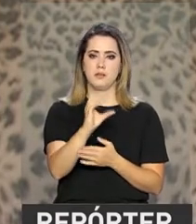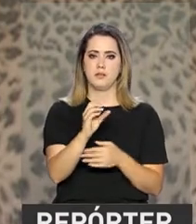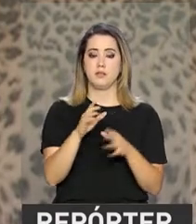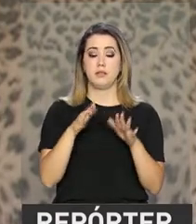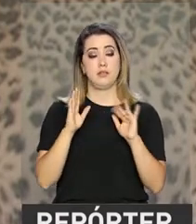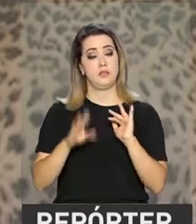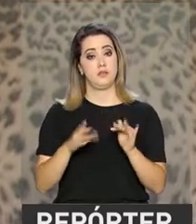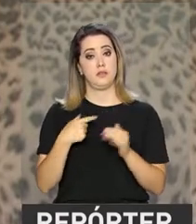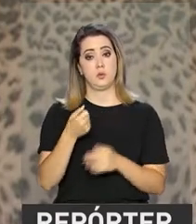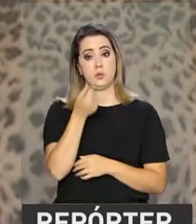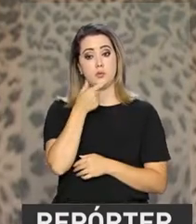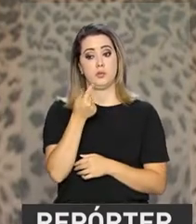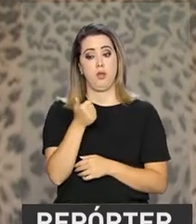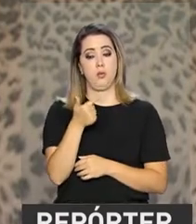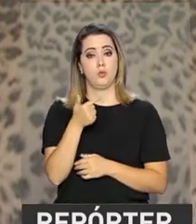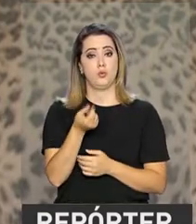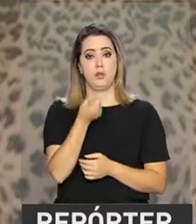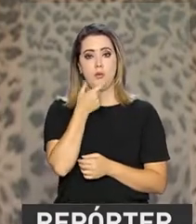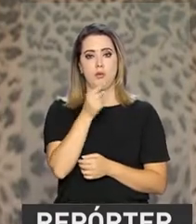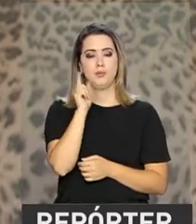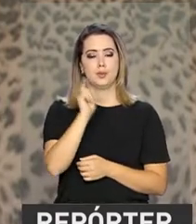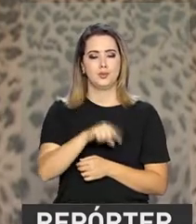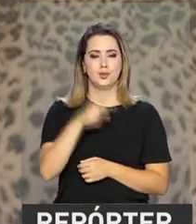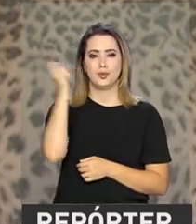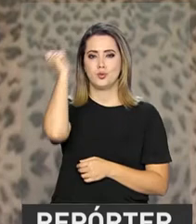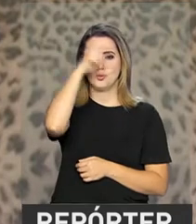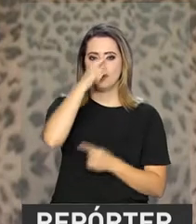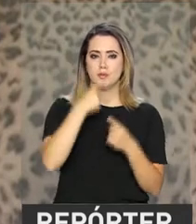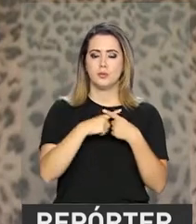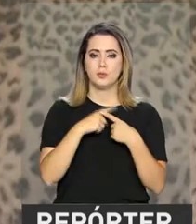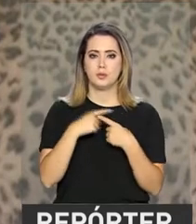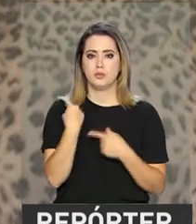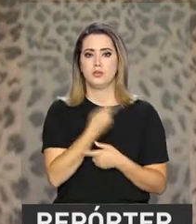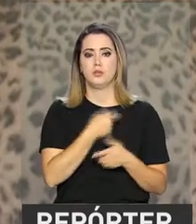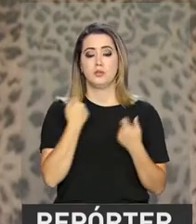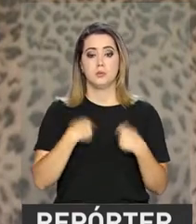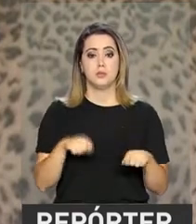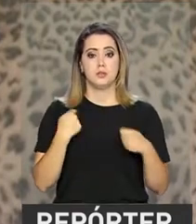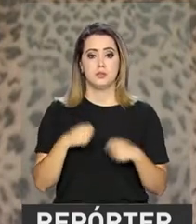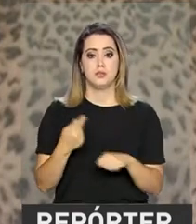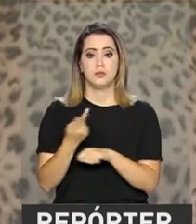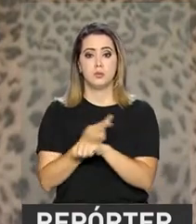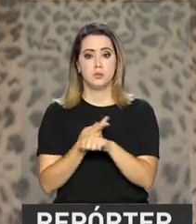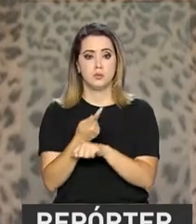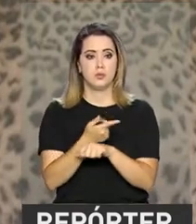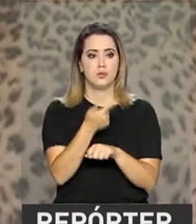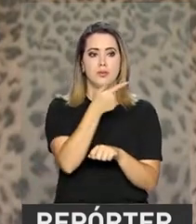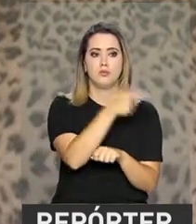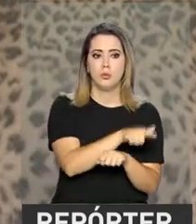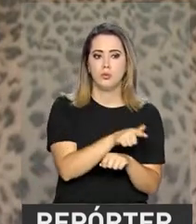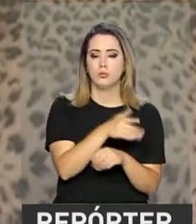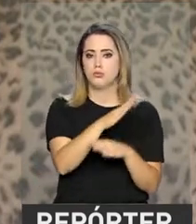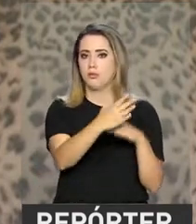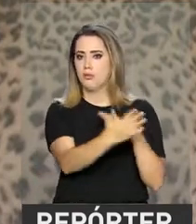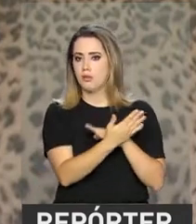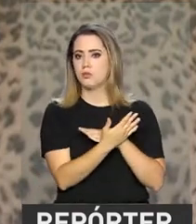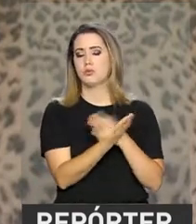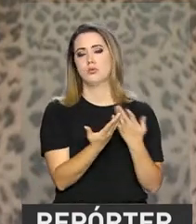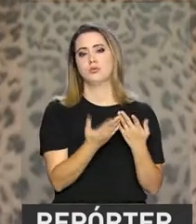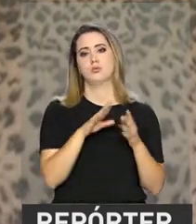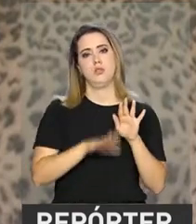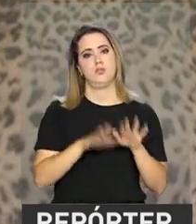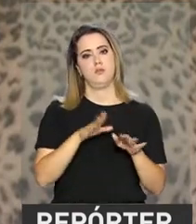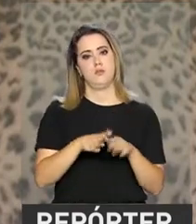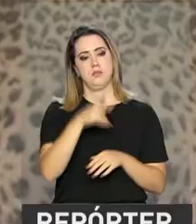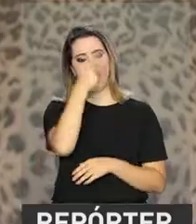pode nos fornecer acaba sendo bem difícil porque devemos temos que assim depender dos outros né louçã